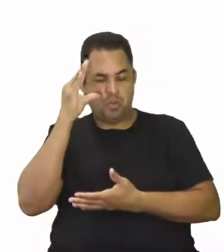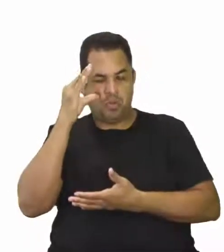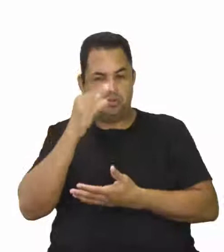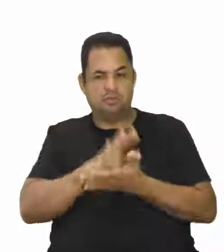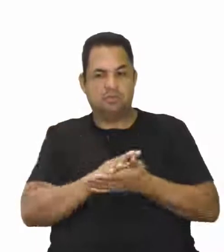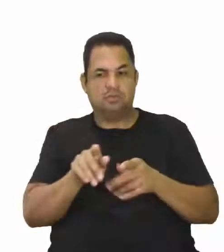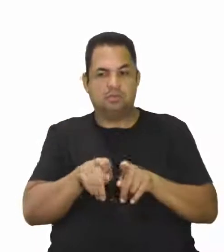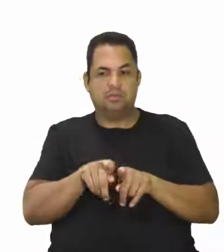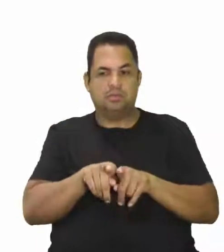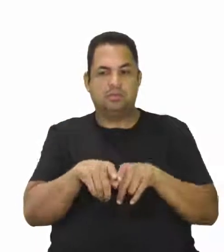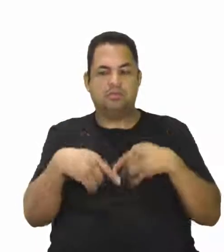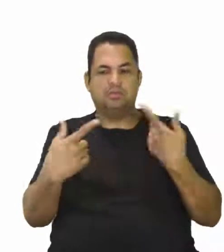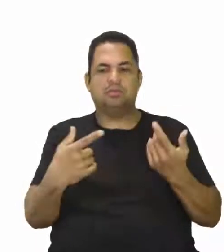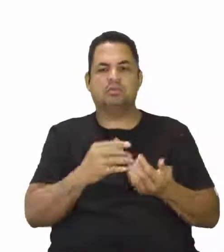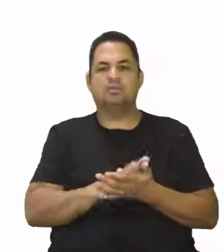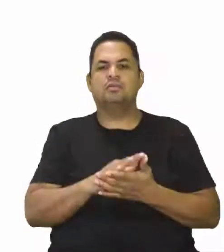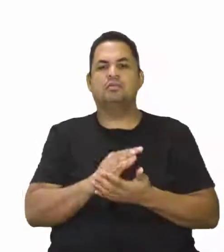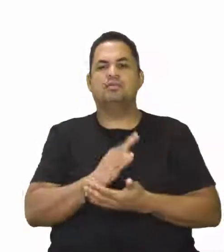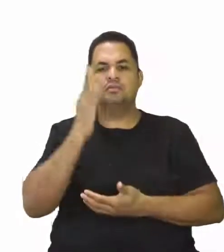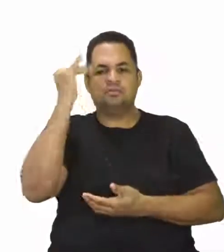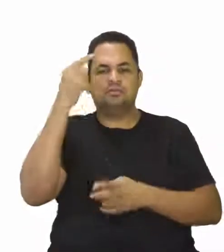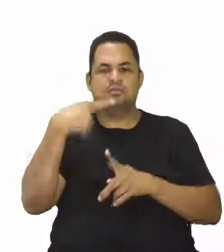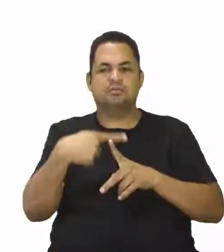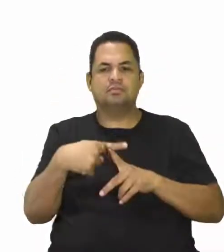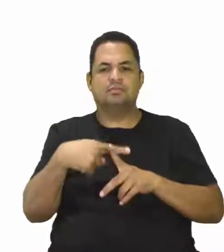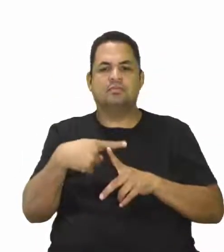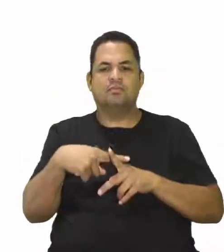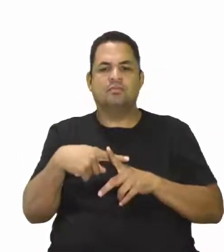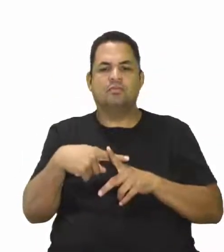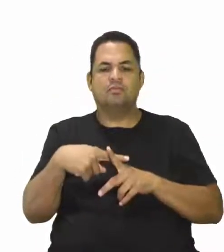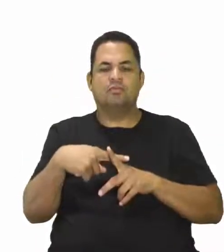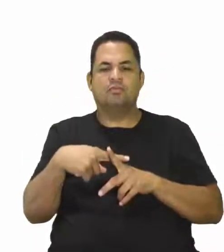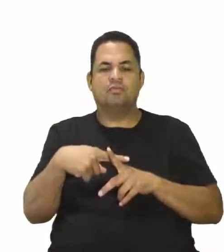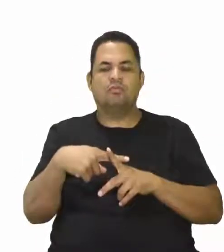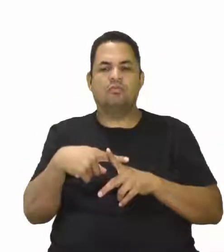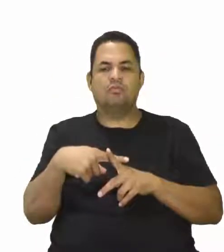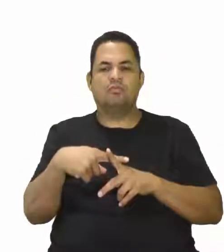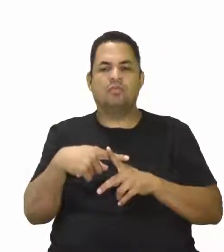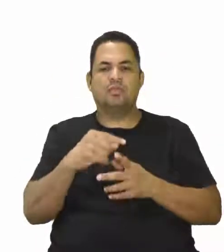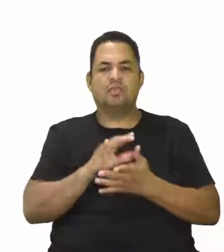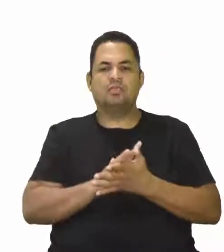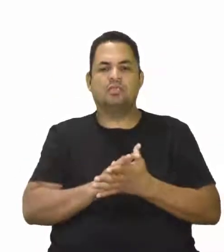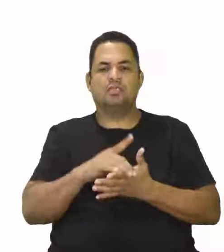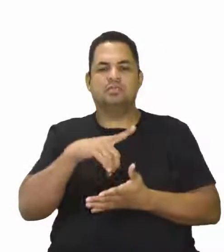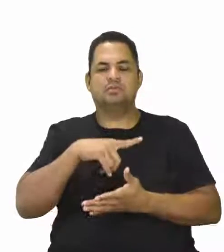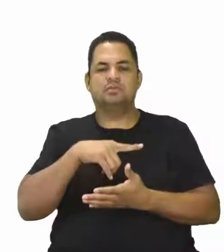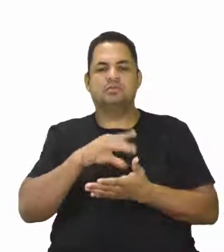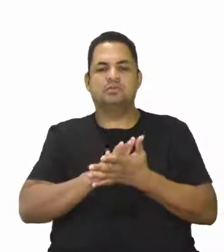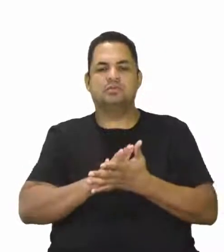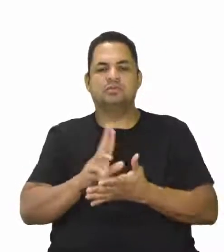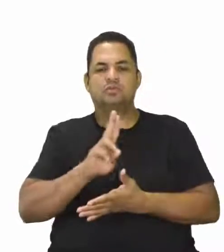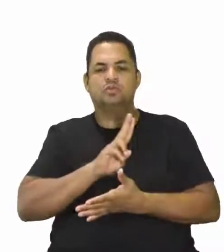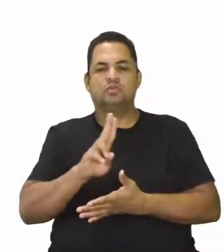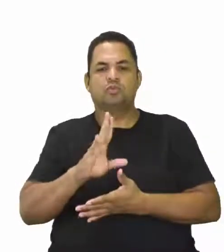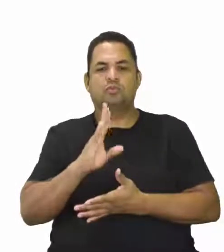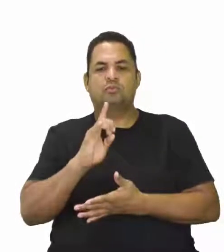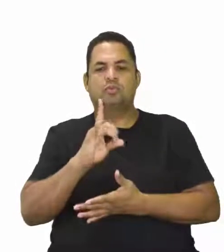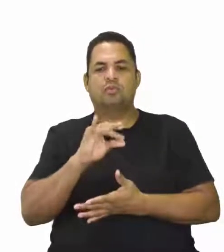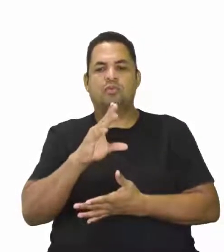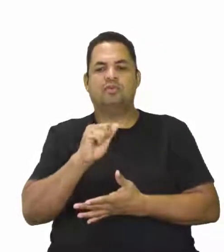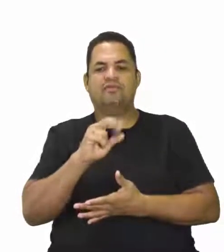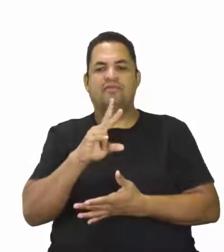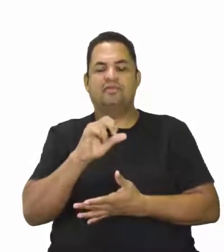também. Vocês sabem por que ela leva esse nome de Bolívia? Por Não. que